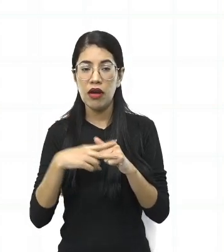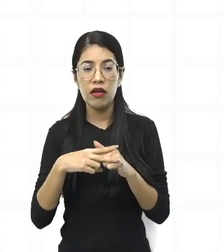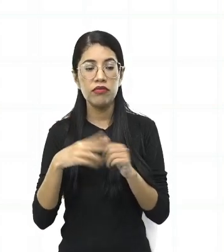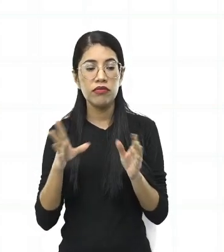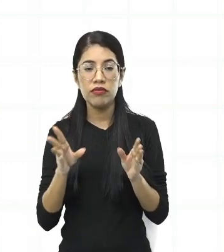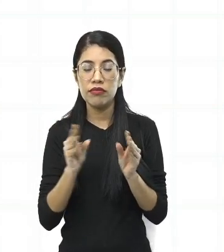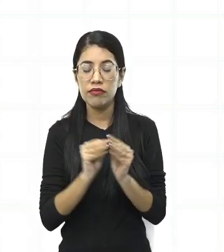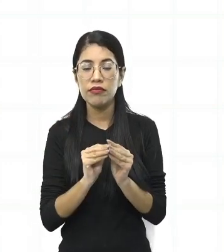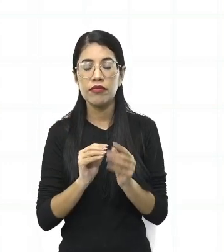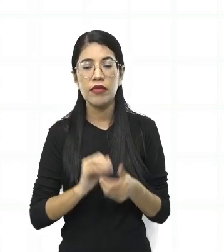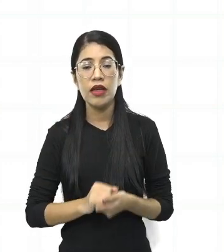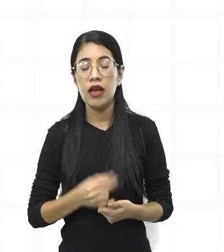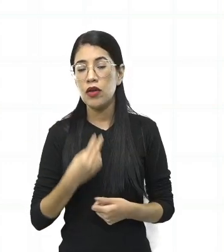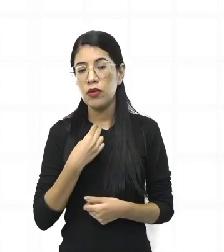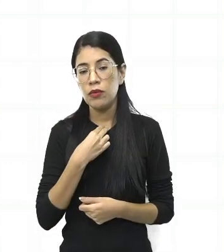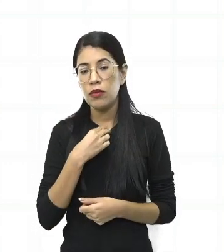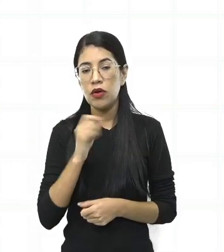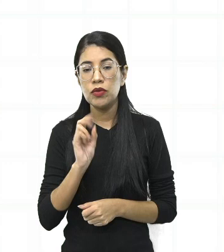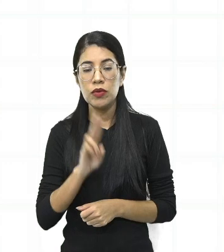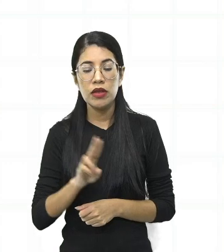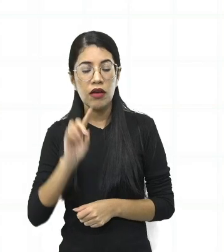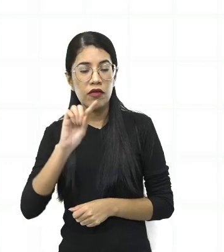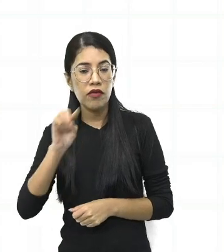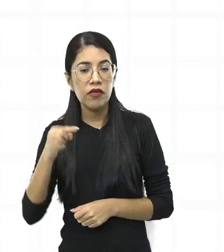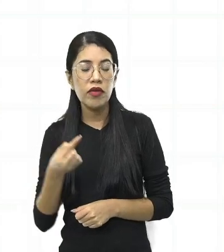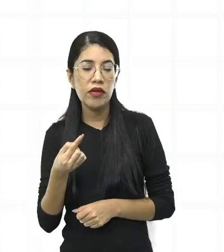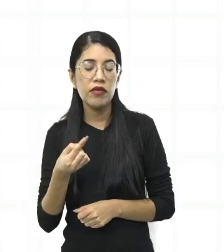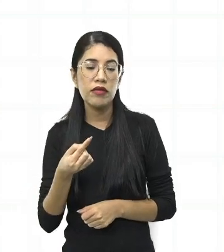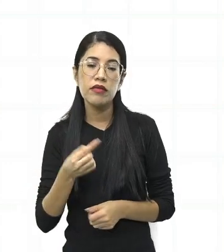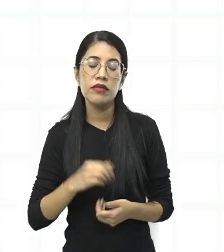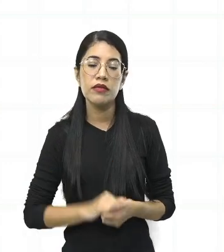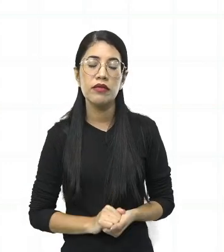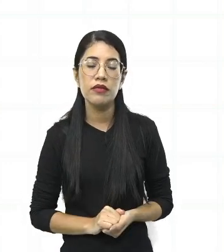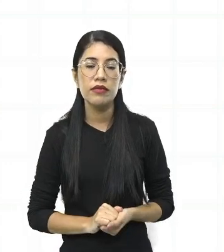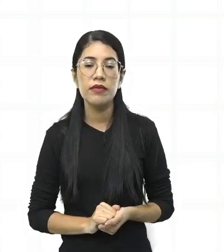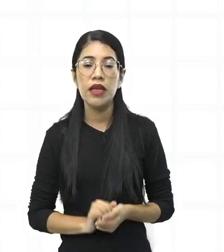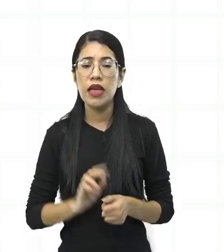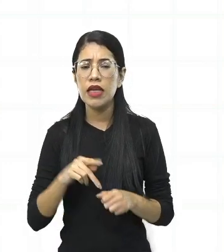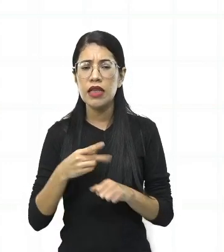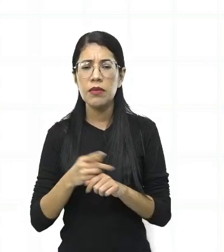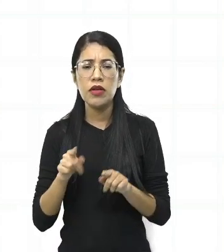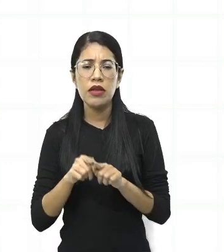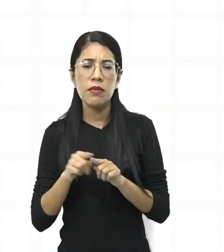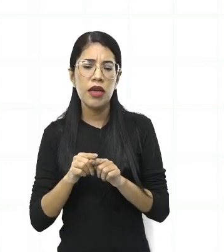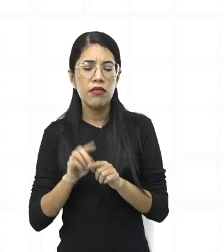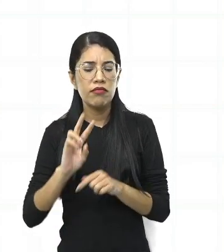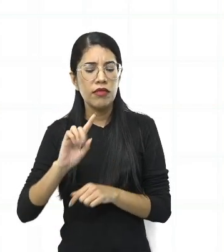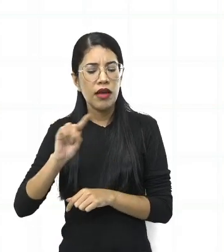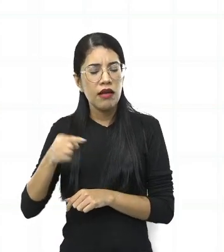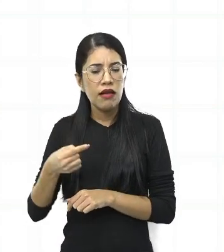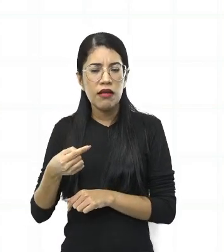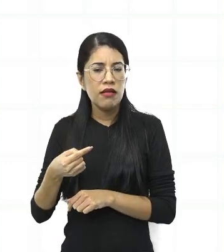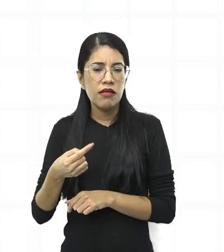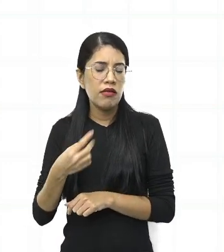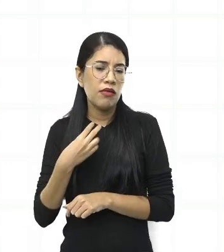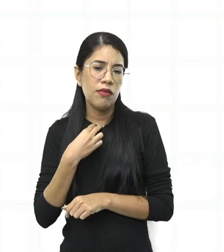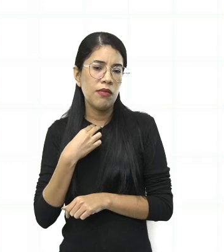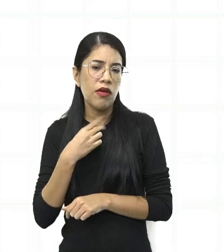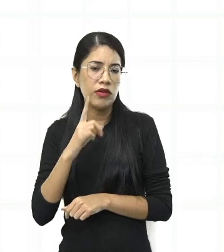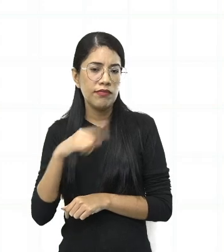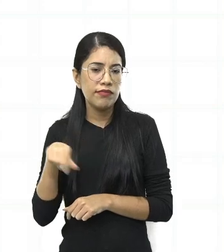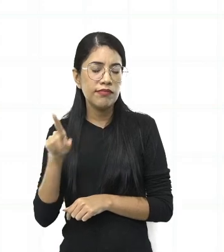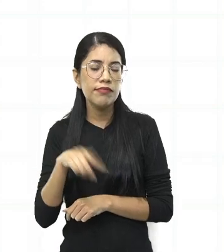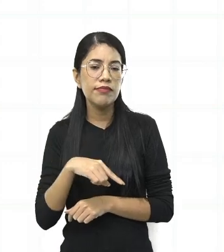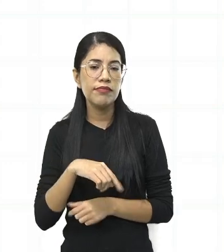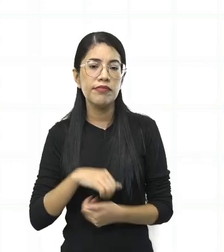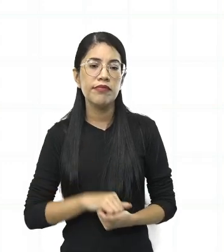aqui e colocar uma vírgula, por exemplo, aqui nessa e logo depois de cartas. Se eu fizer isso, vai estar